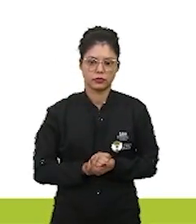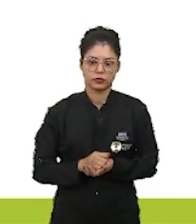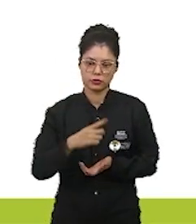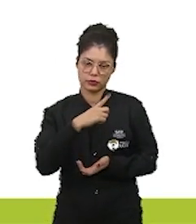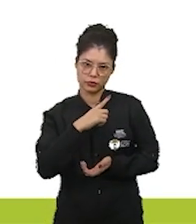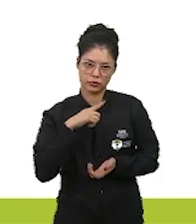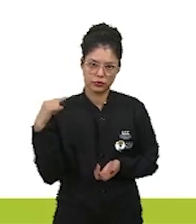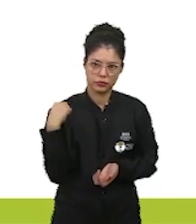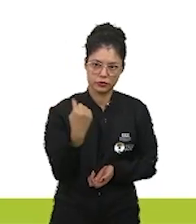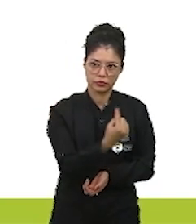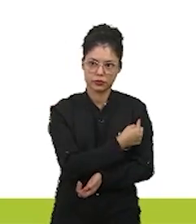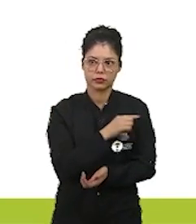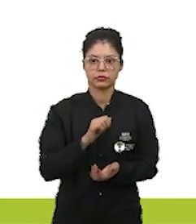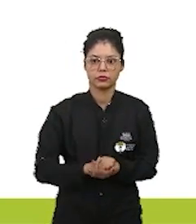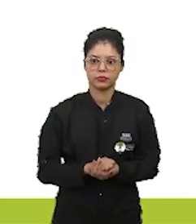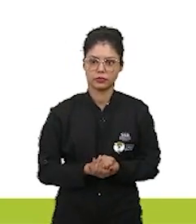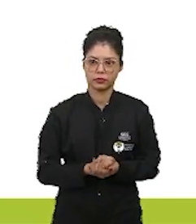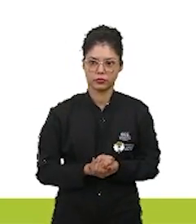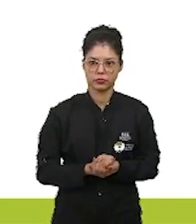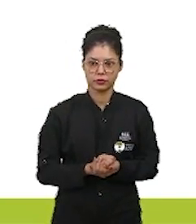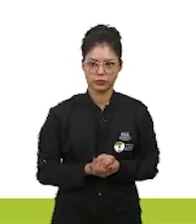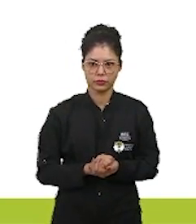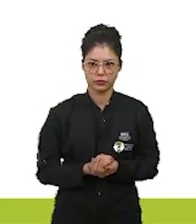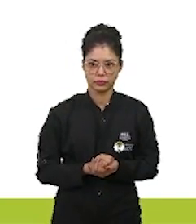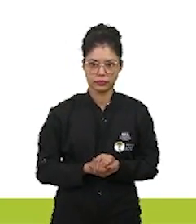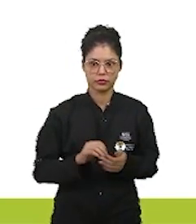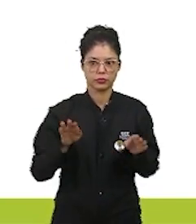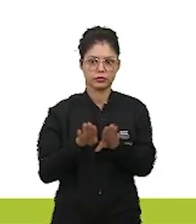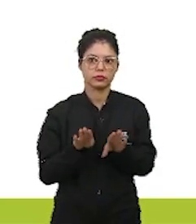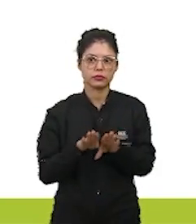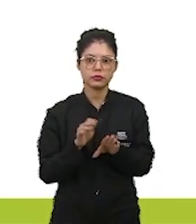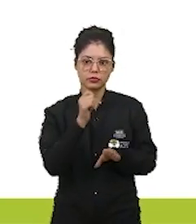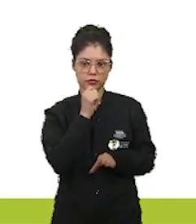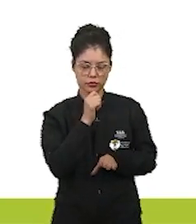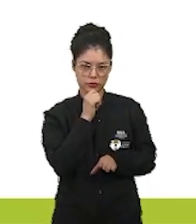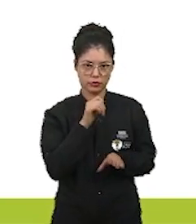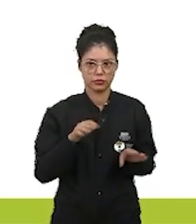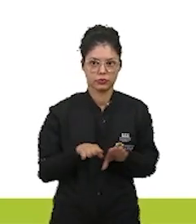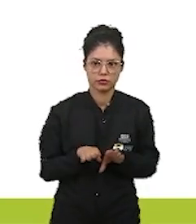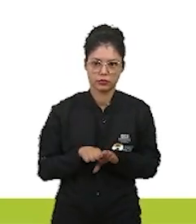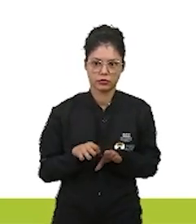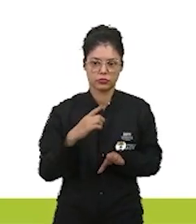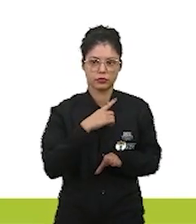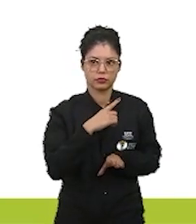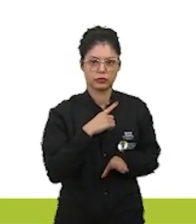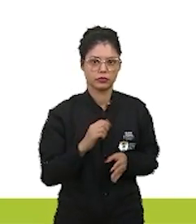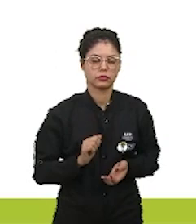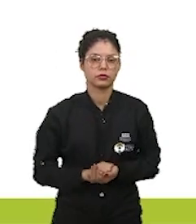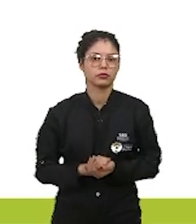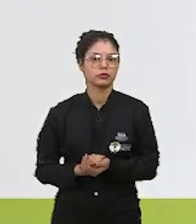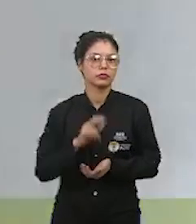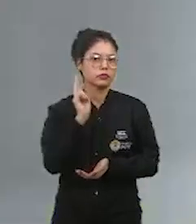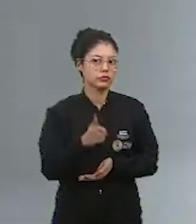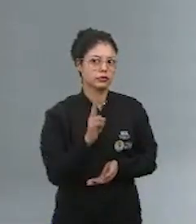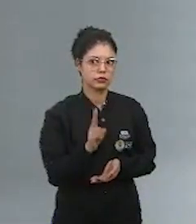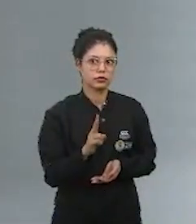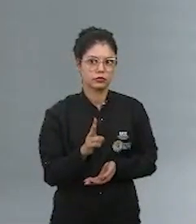nós temos ali o aquífero, que são águas subterrâneas, são águas que estão ali